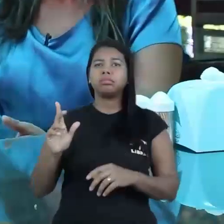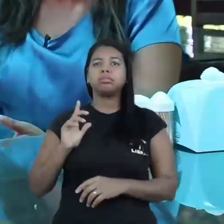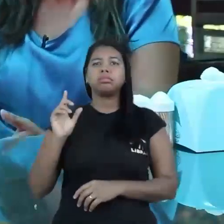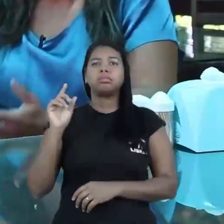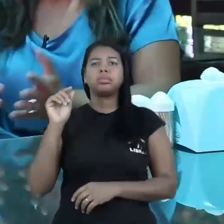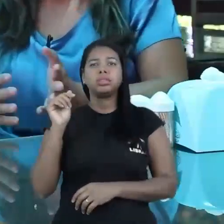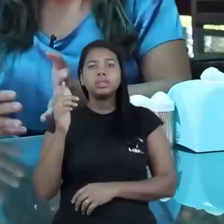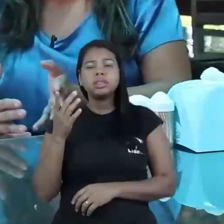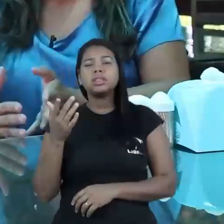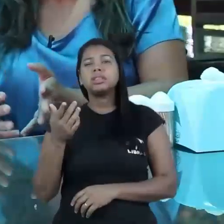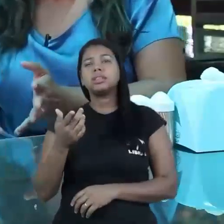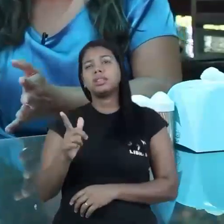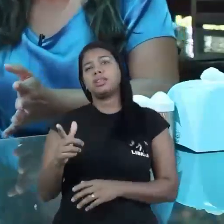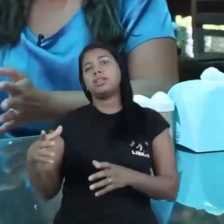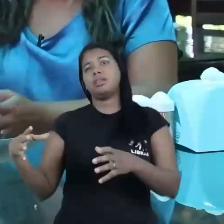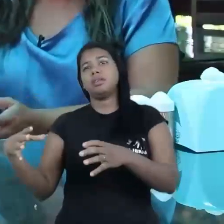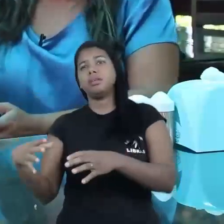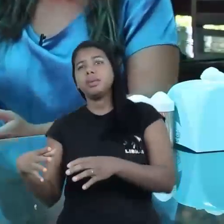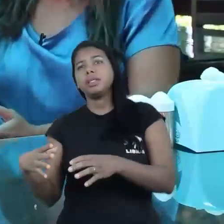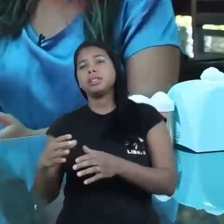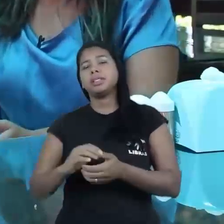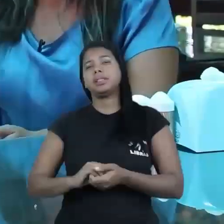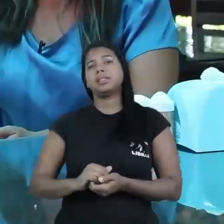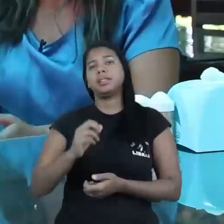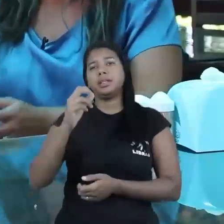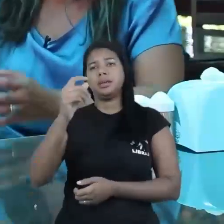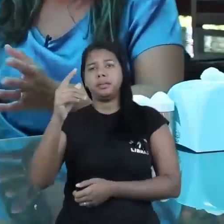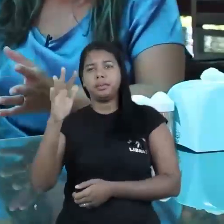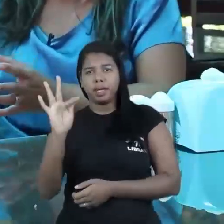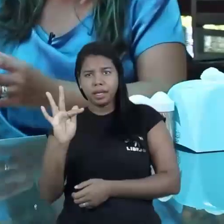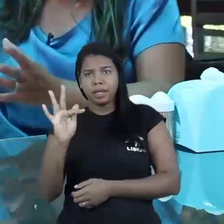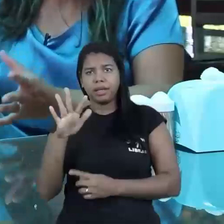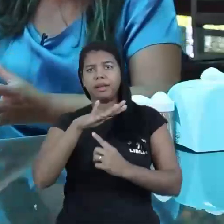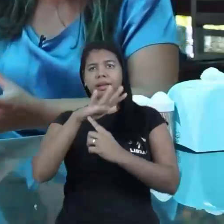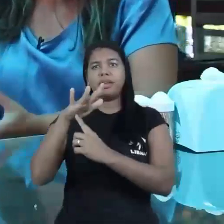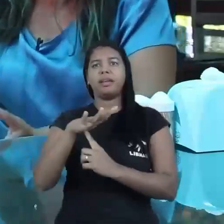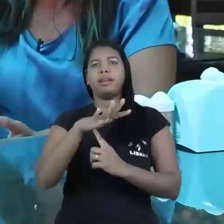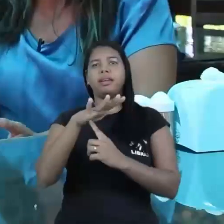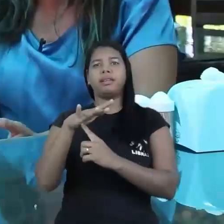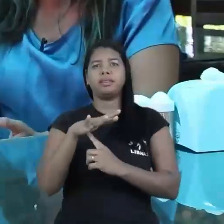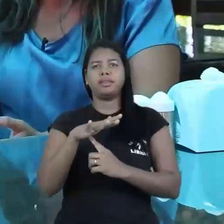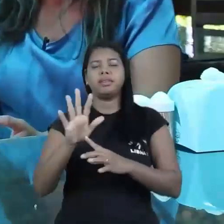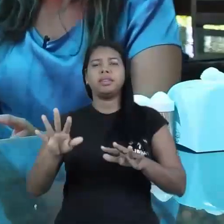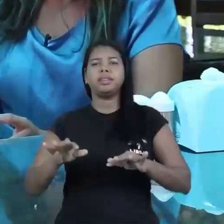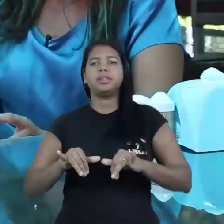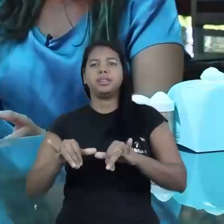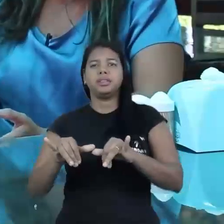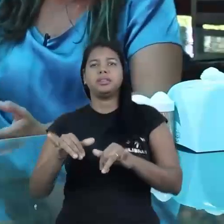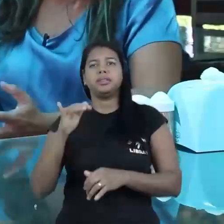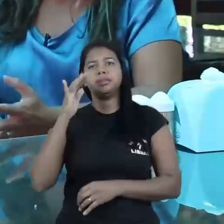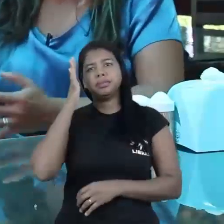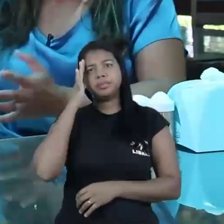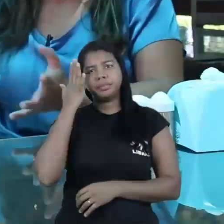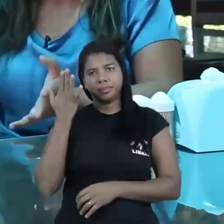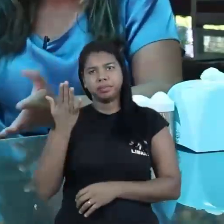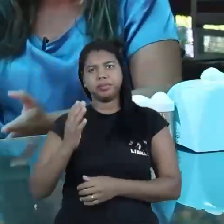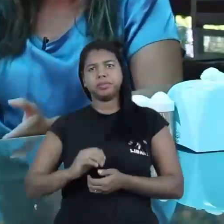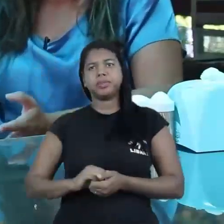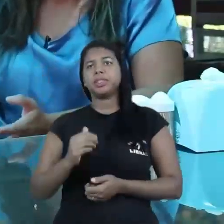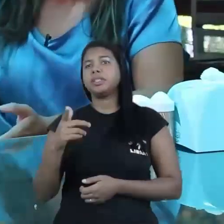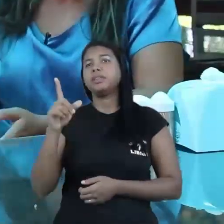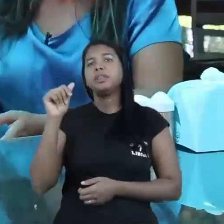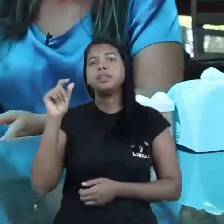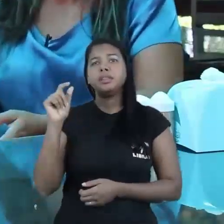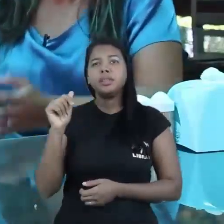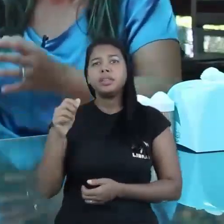maior. Exato. Não é esse público mais de feira, né? Assim, o comerciante local, né? Isso. Que geralmente ele não tem poder